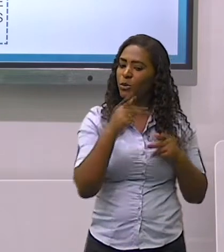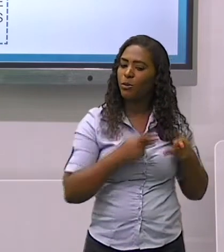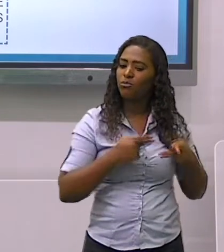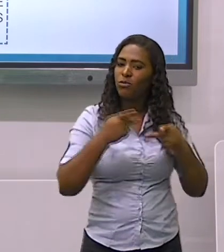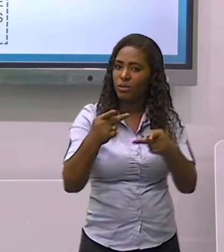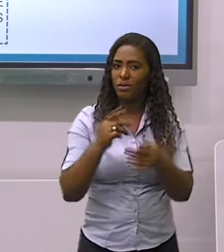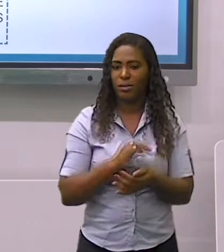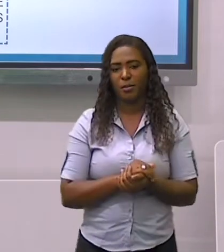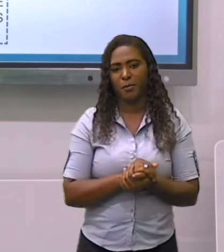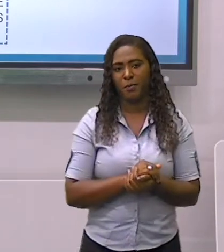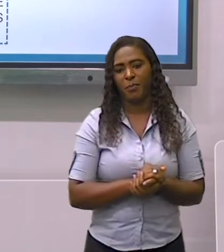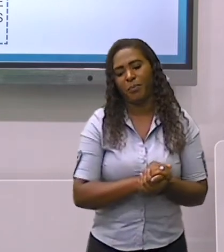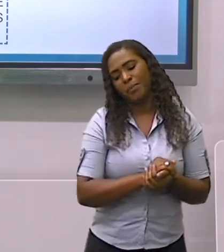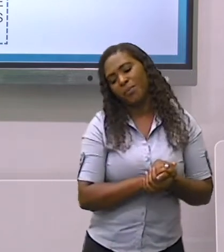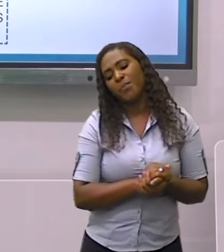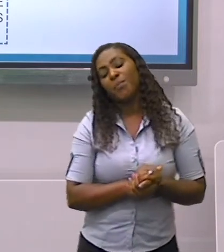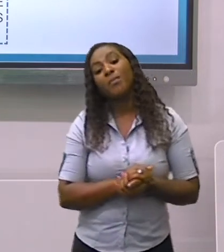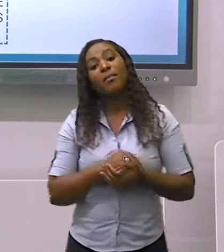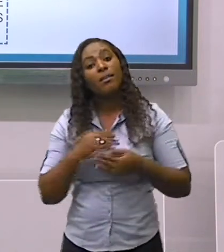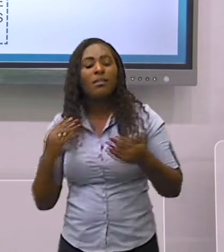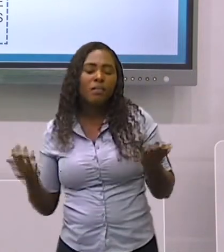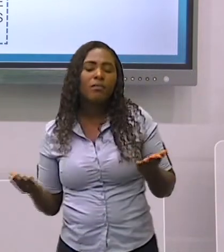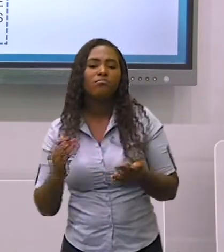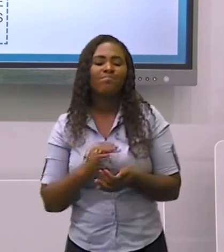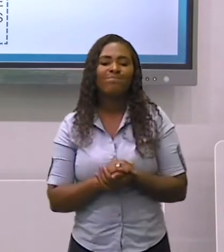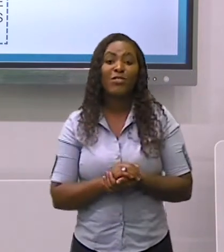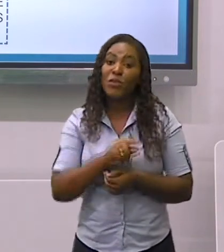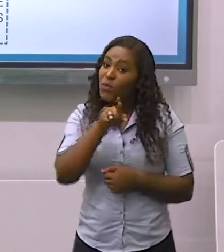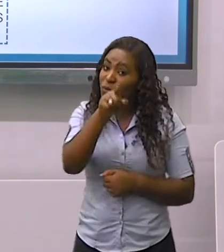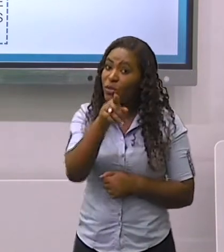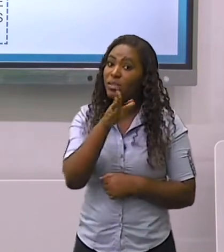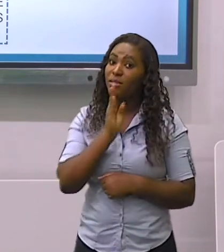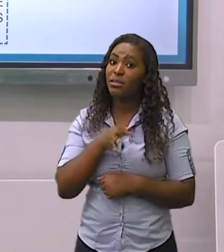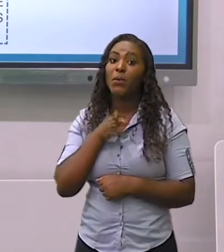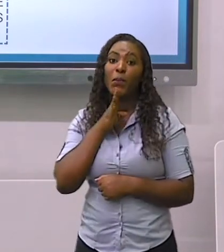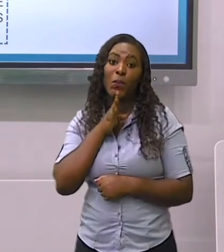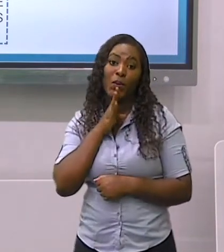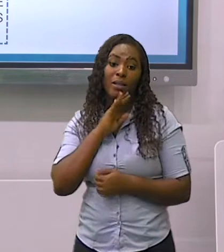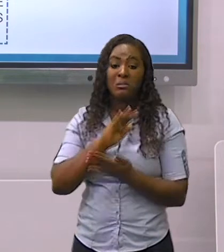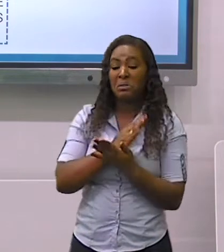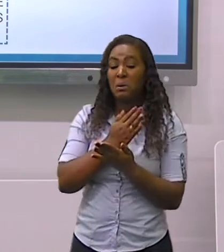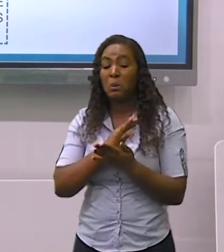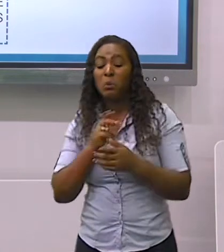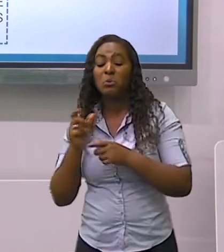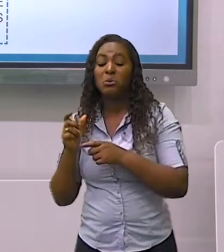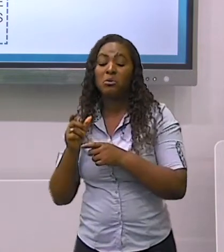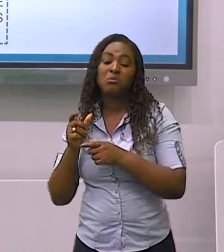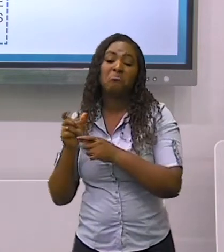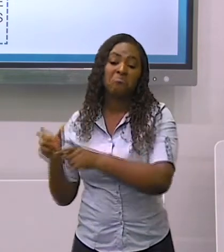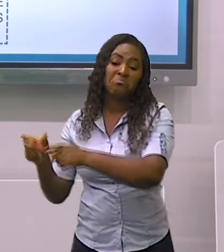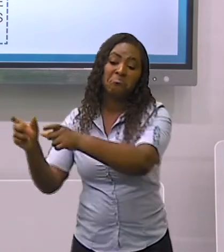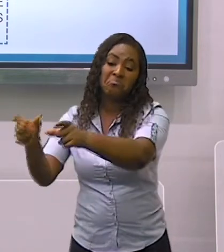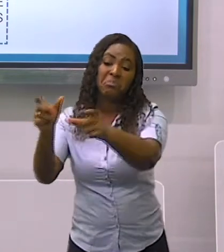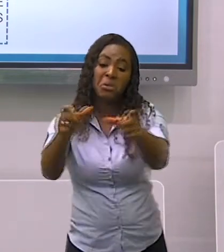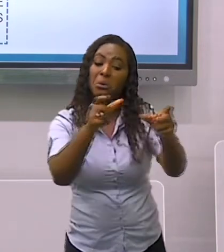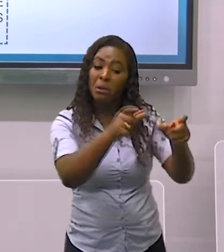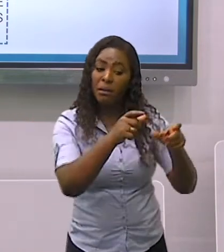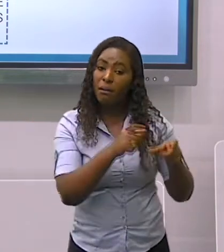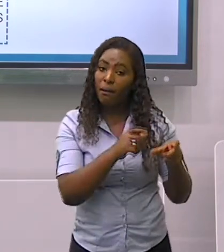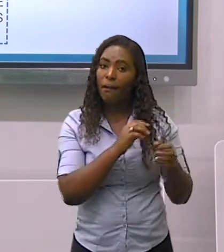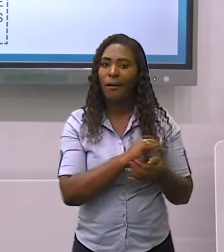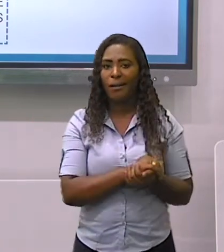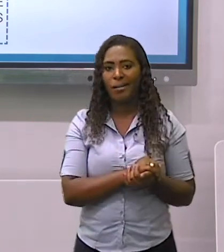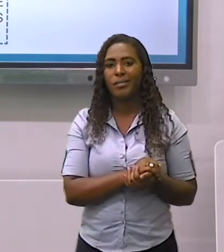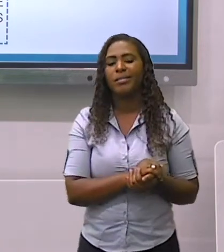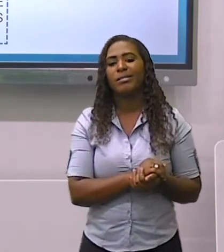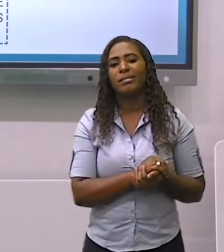Mas agora que você já conhece alguns espaços e locais que podem ser